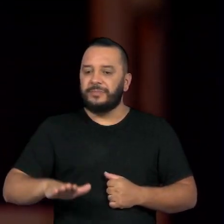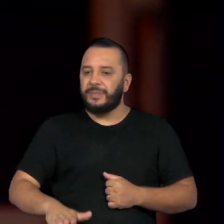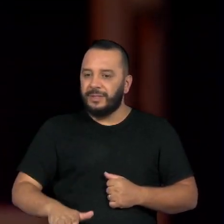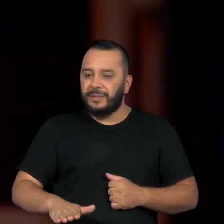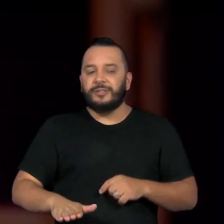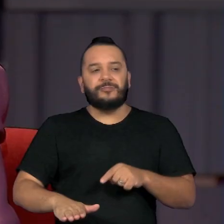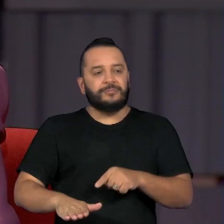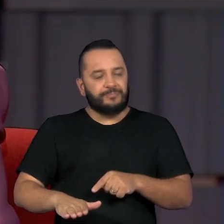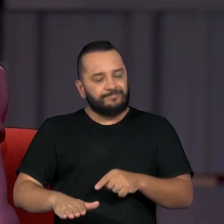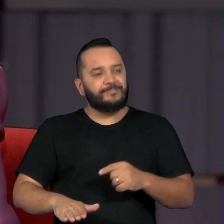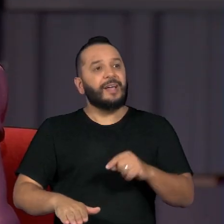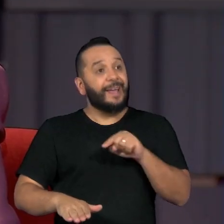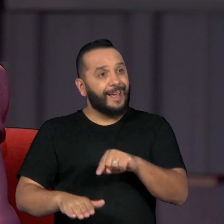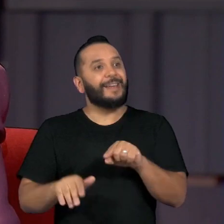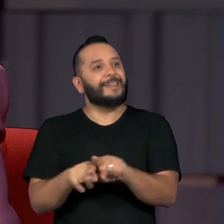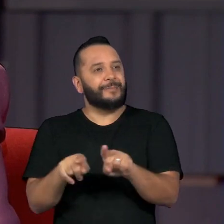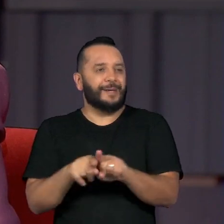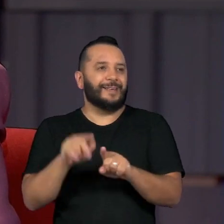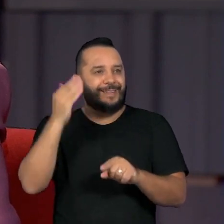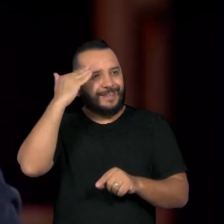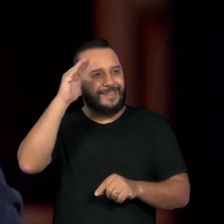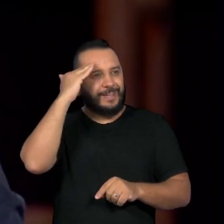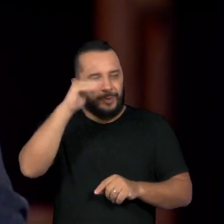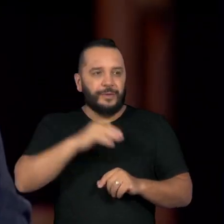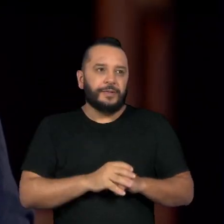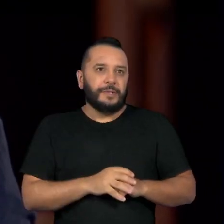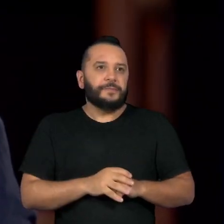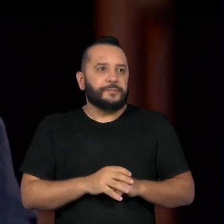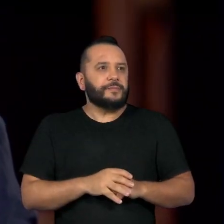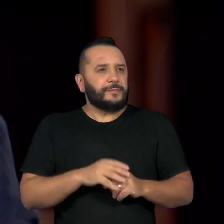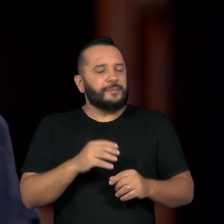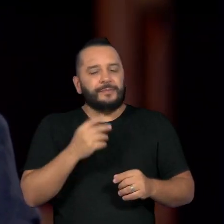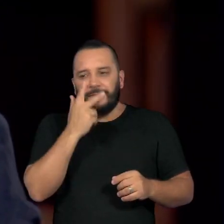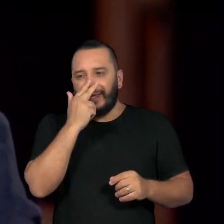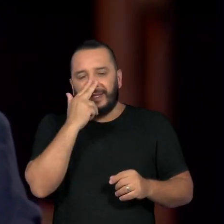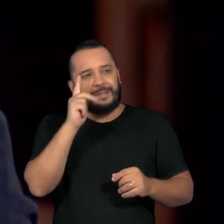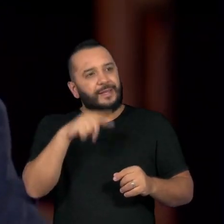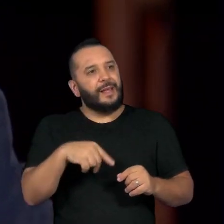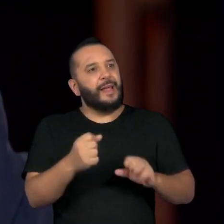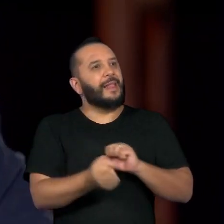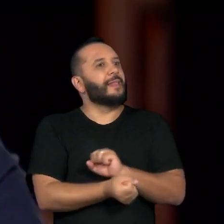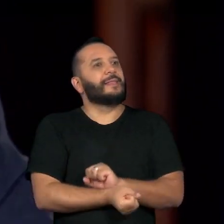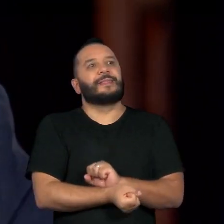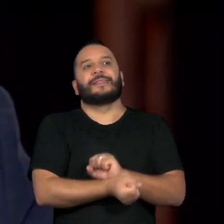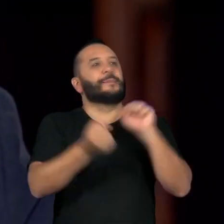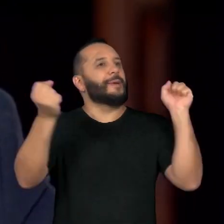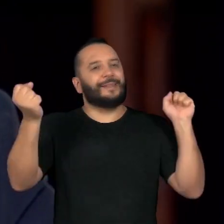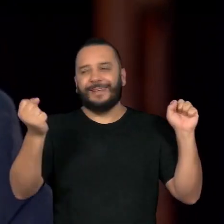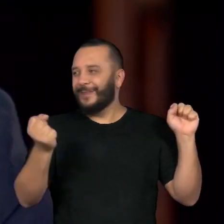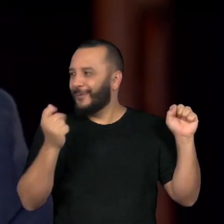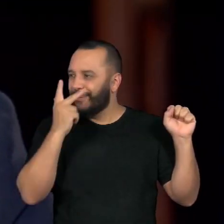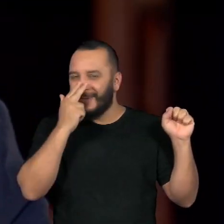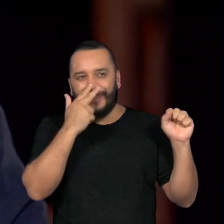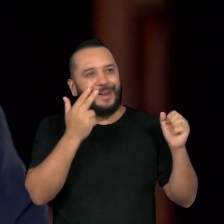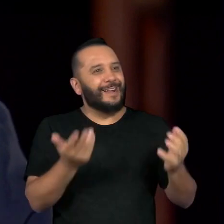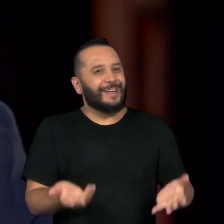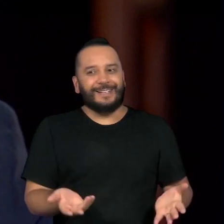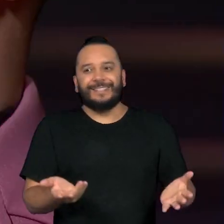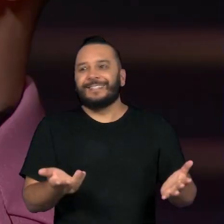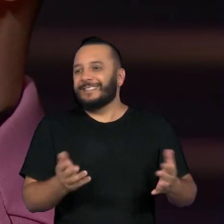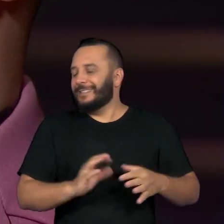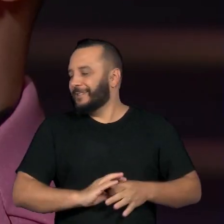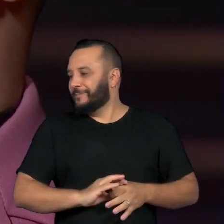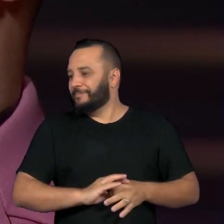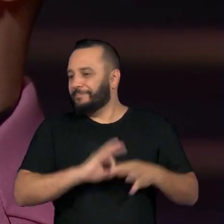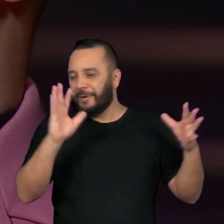para a gente. Sim. O quanto que isso é libertador? Demais. Ser conversado assim na família.